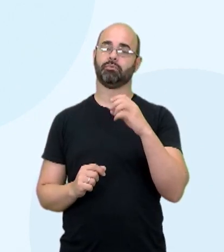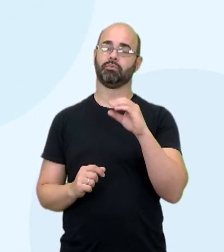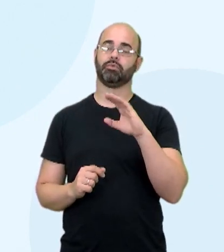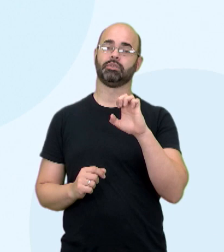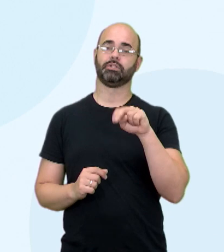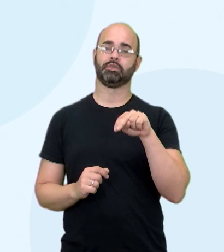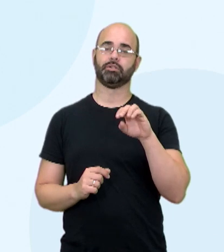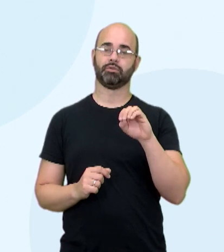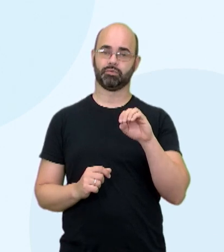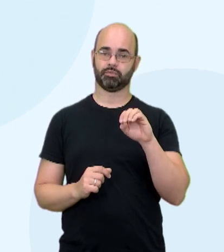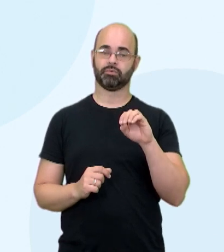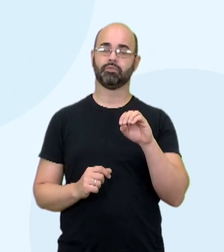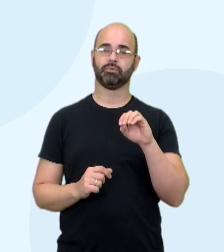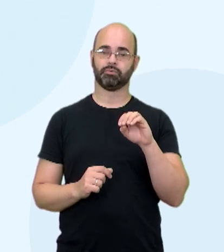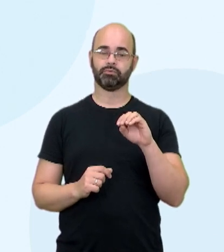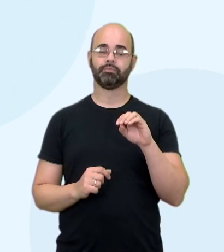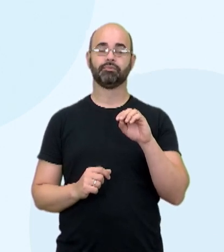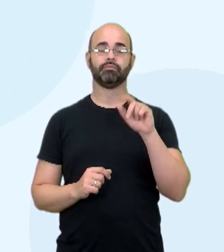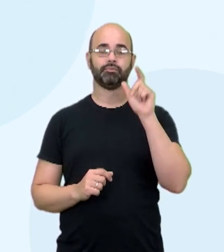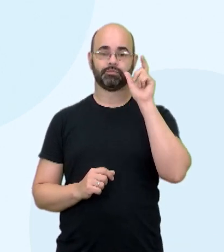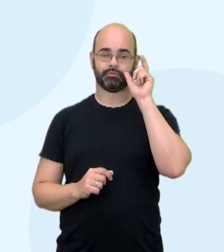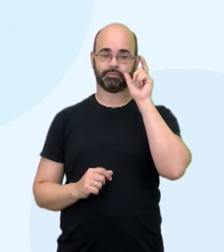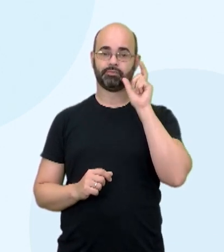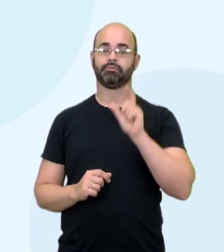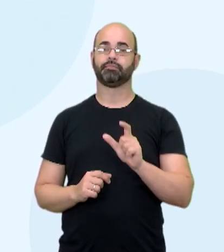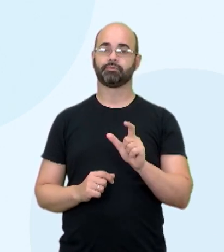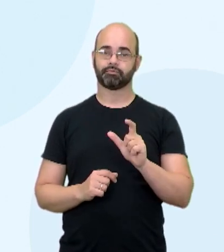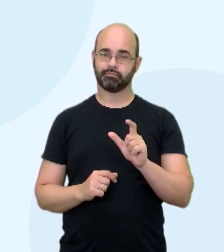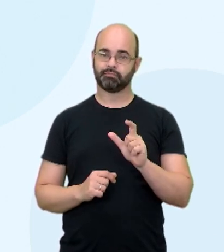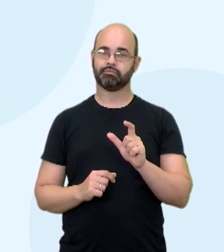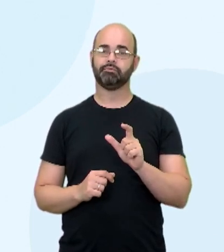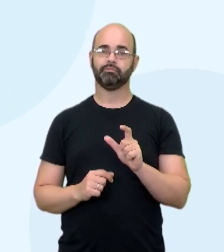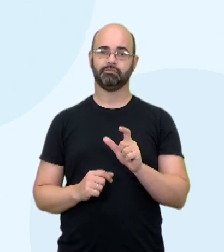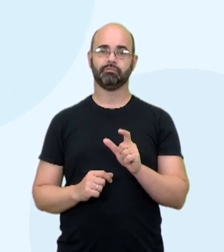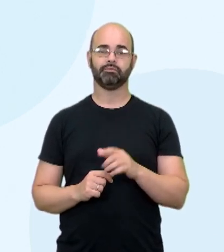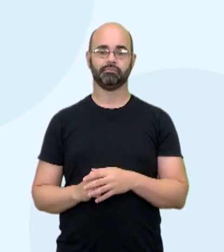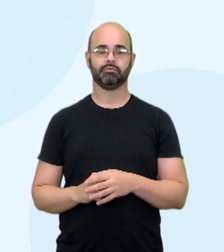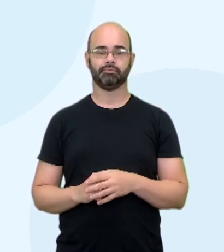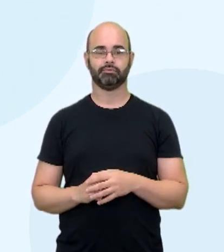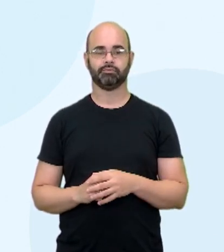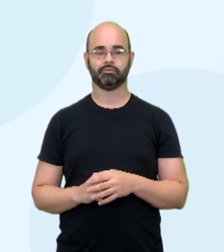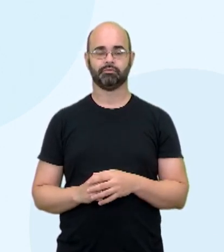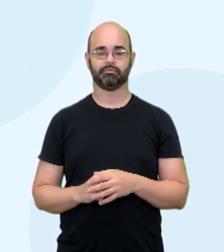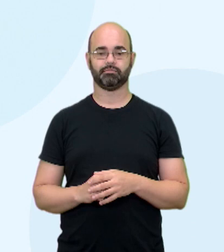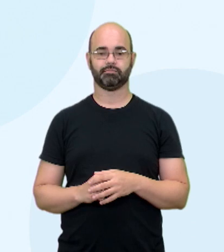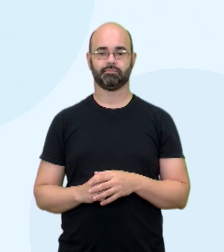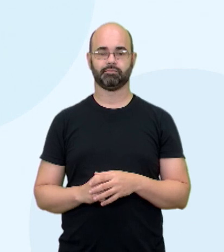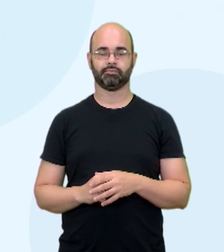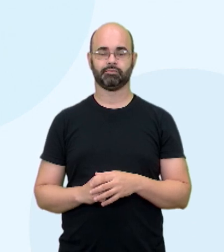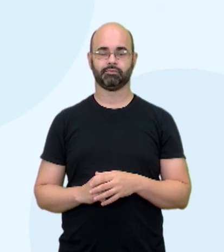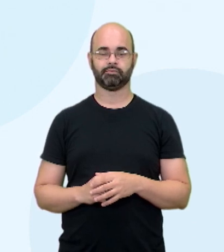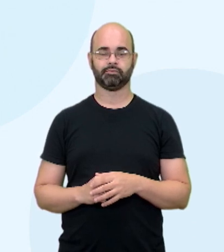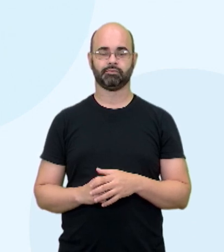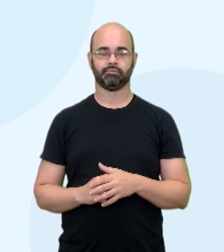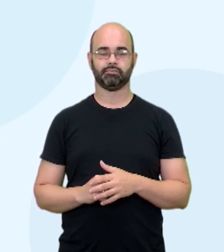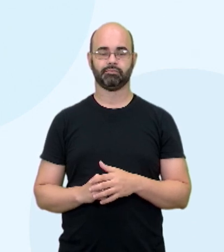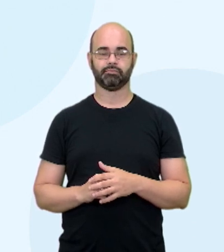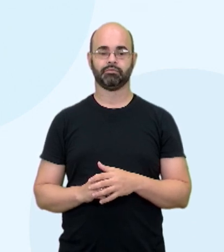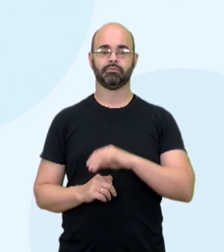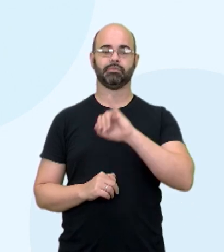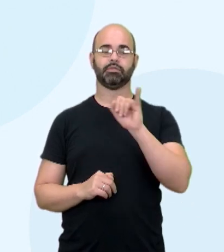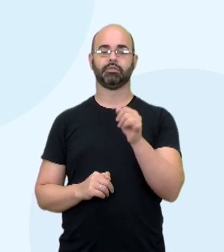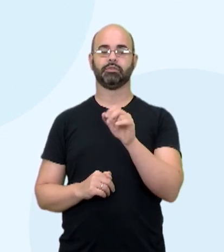esse esquema aí muito interessante, né, que foi feito aí pela Júlia Souto e Ana Romito, né, que ela fala assim